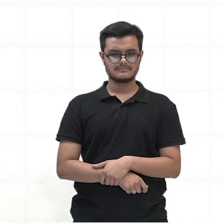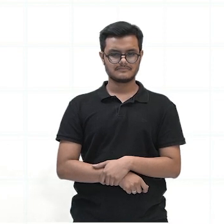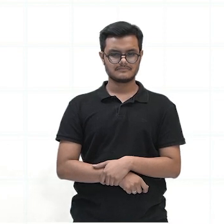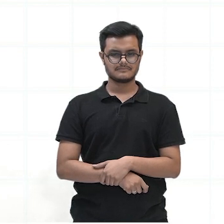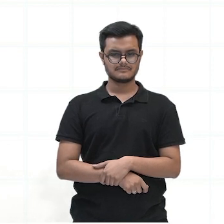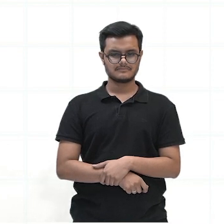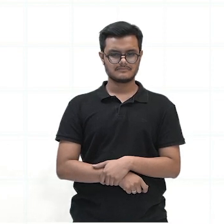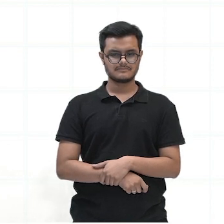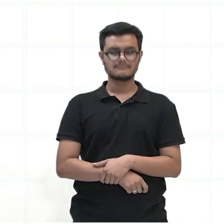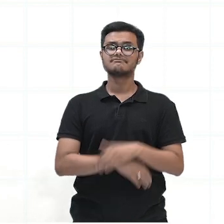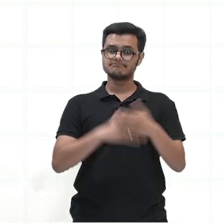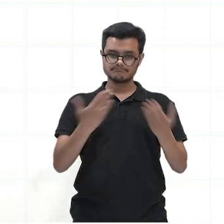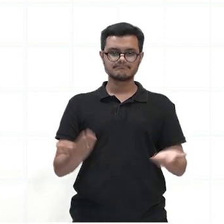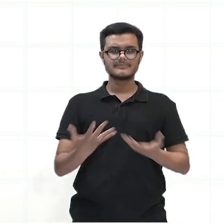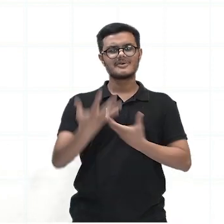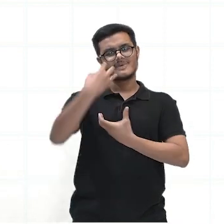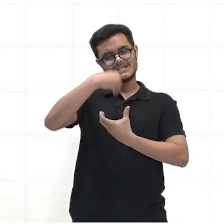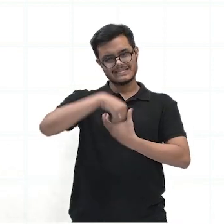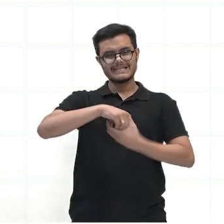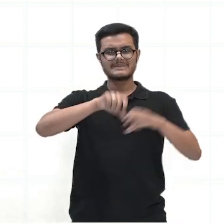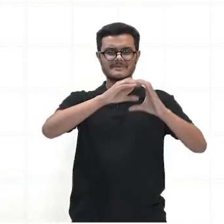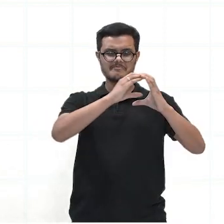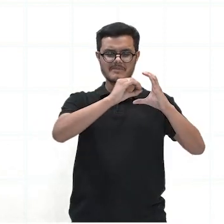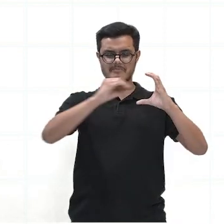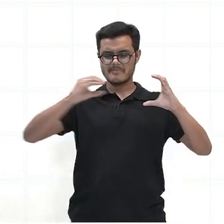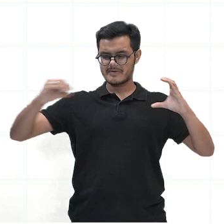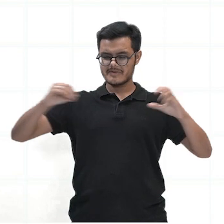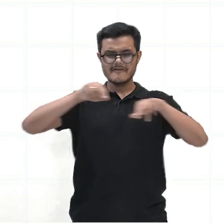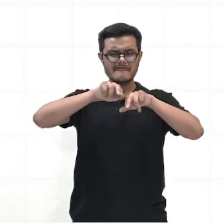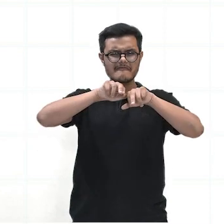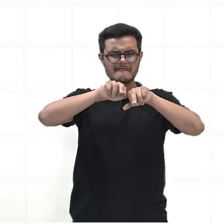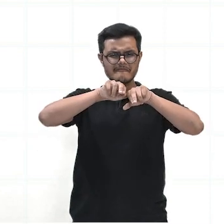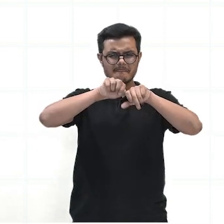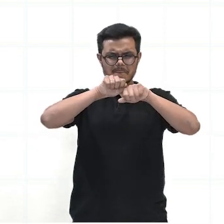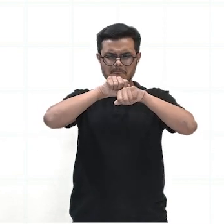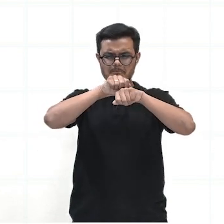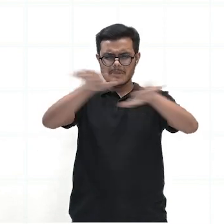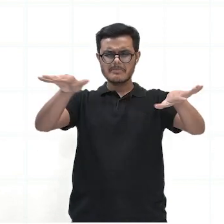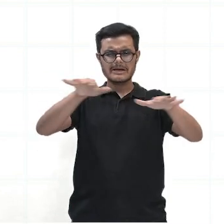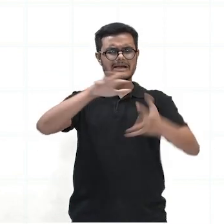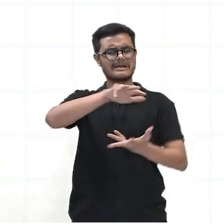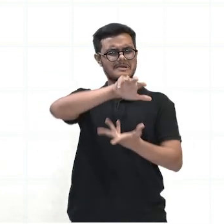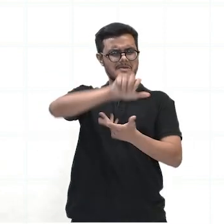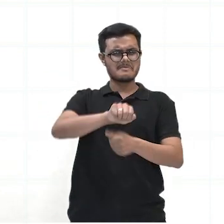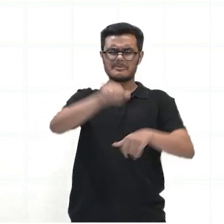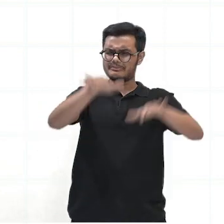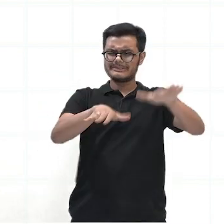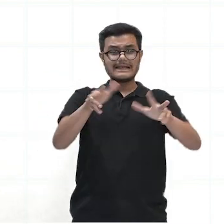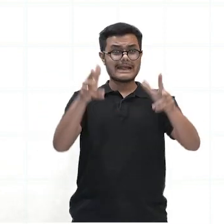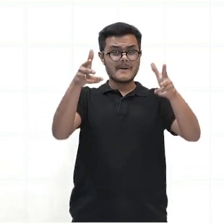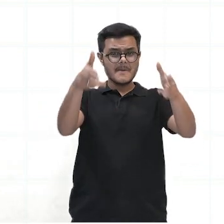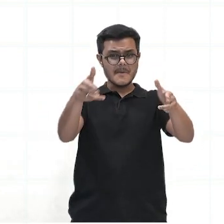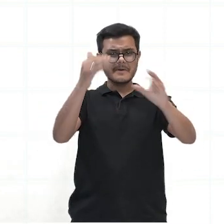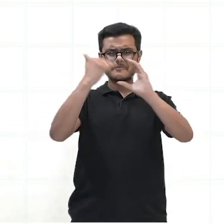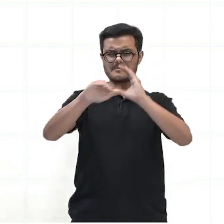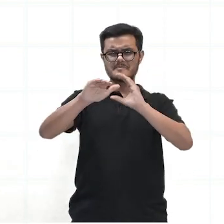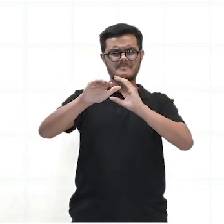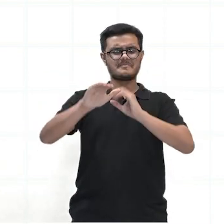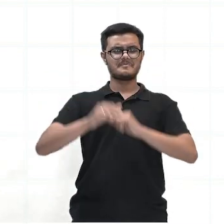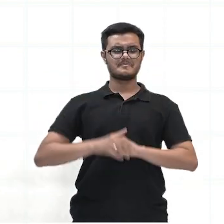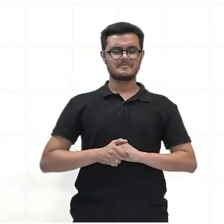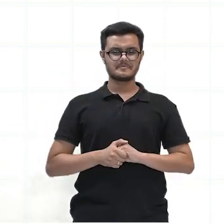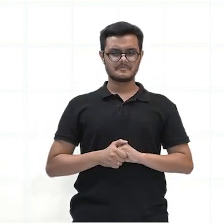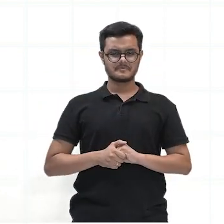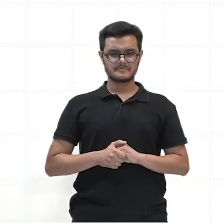No dicionário do emoji, o mesmo, as pessoas do mundo todo, sem diferença nenhuma. With